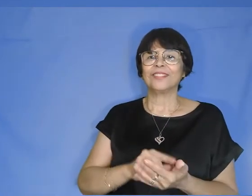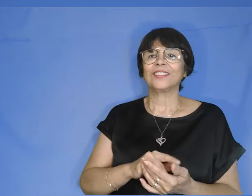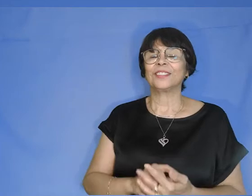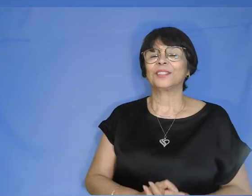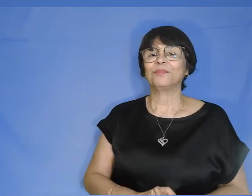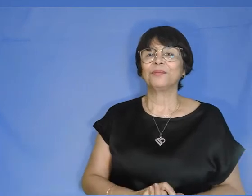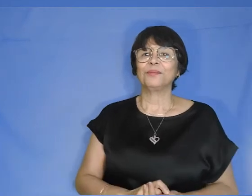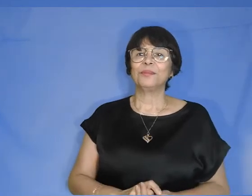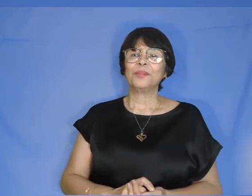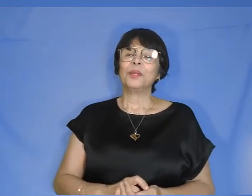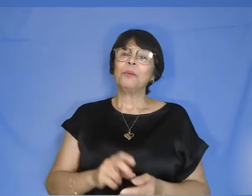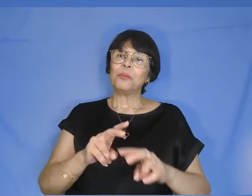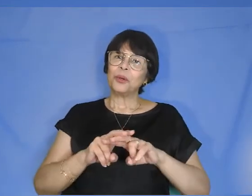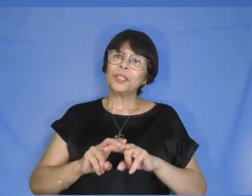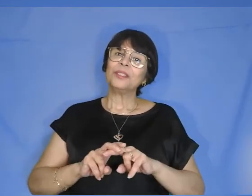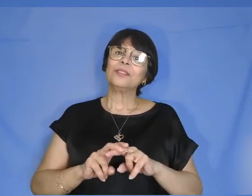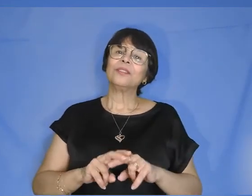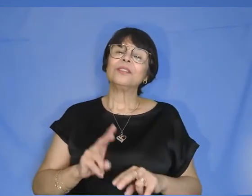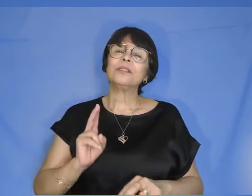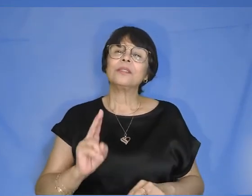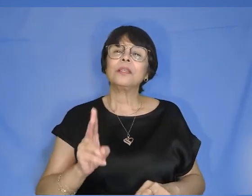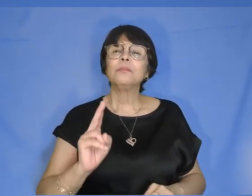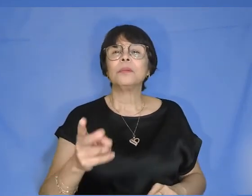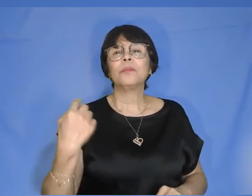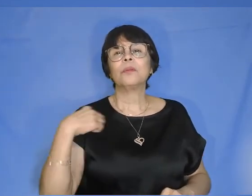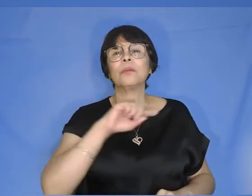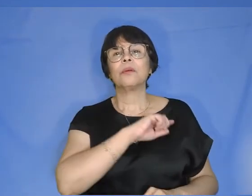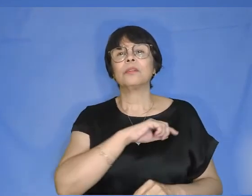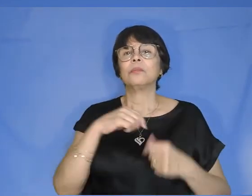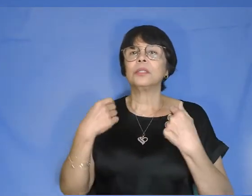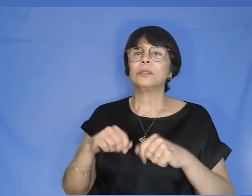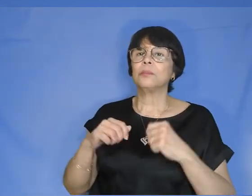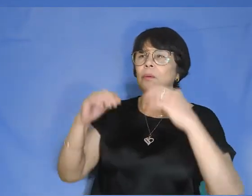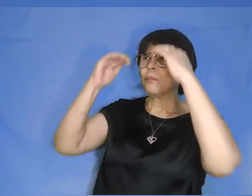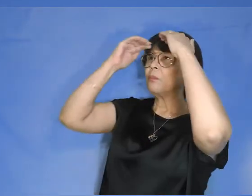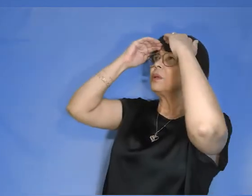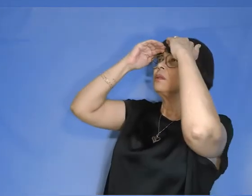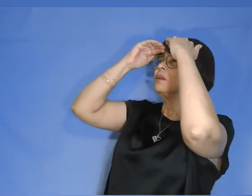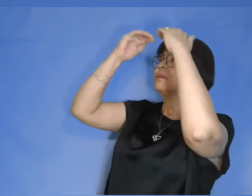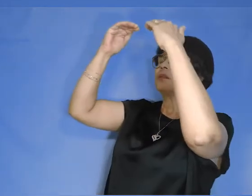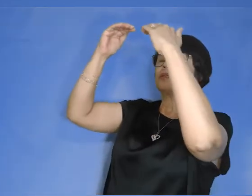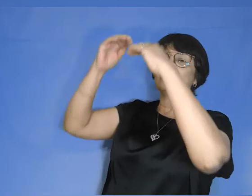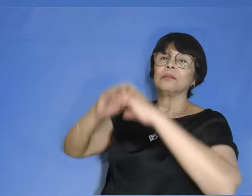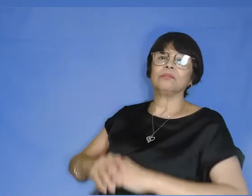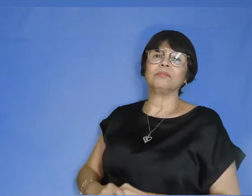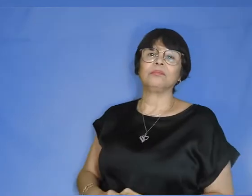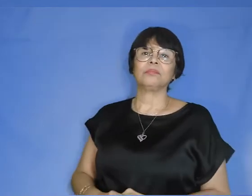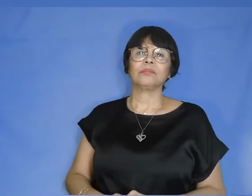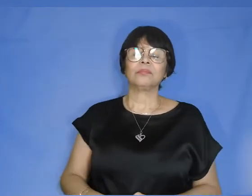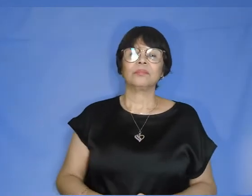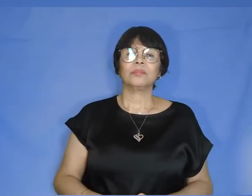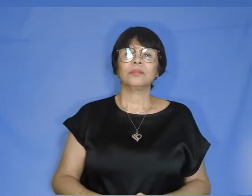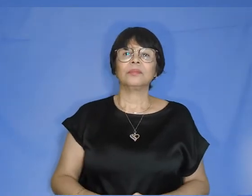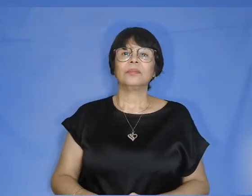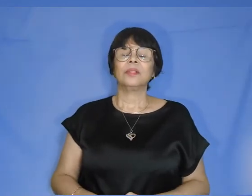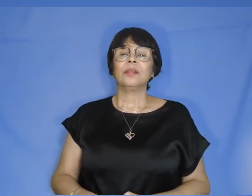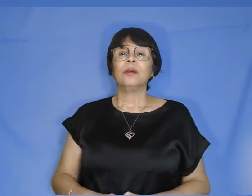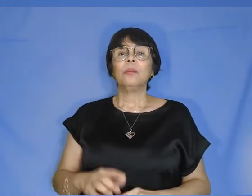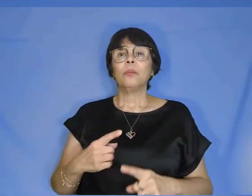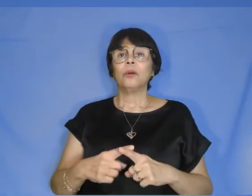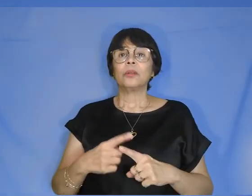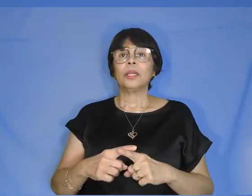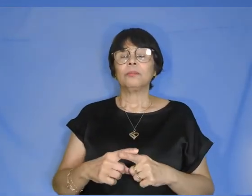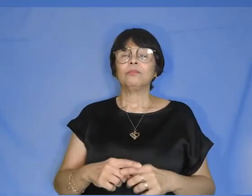termina sujeitando-vos uns aos outros no temor de Cristo. Ele começa no capítulo 5, versículo 1, falando do Pai.